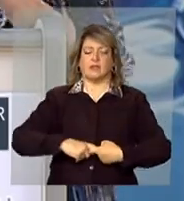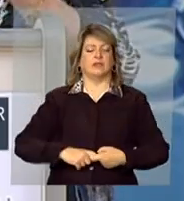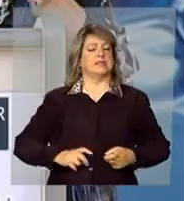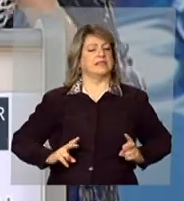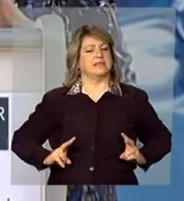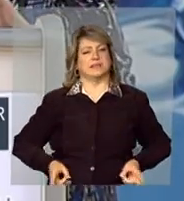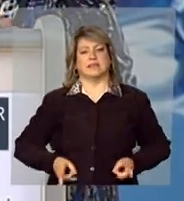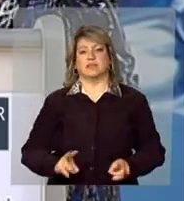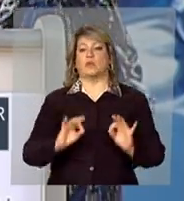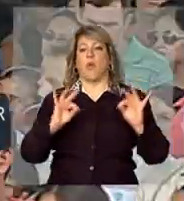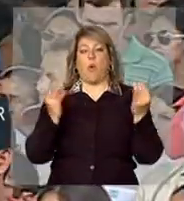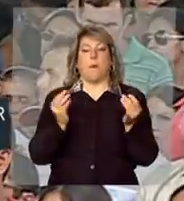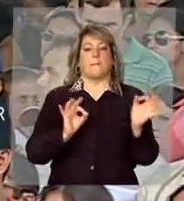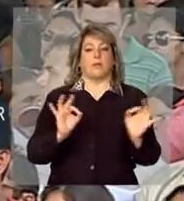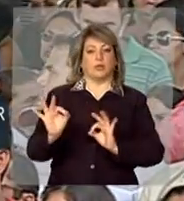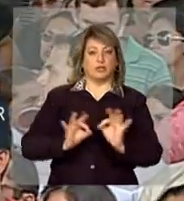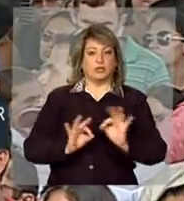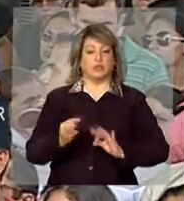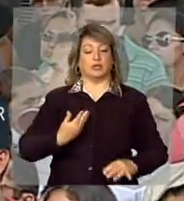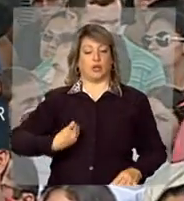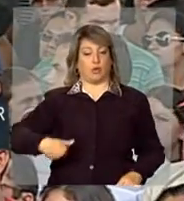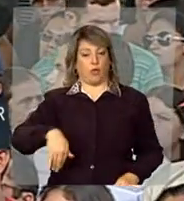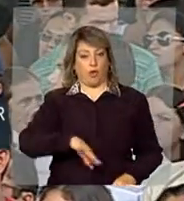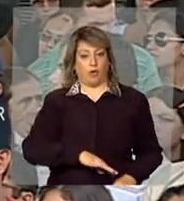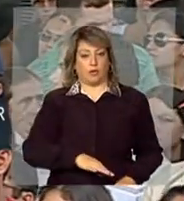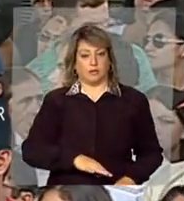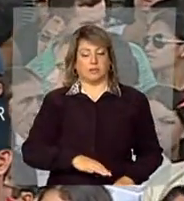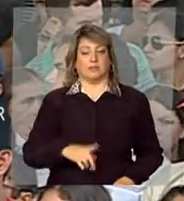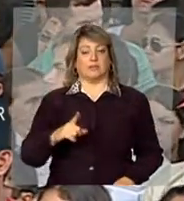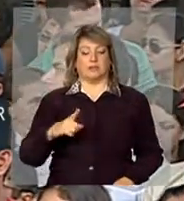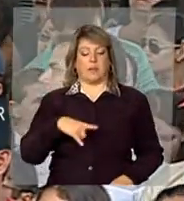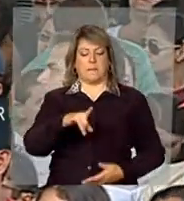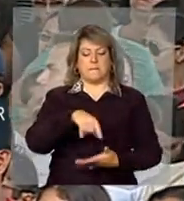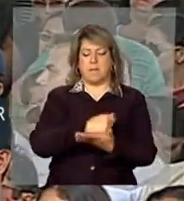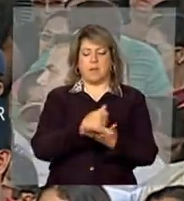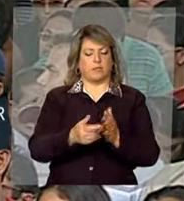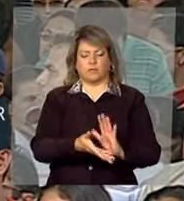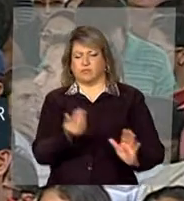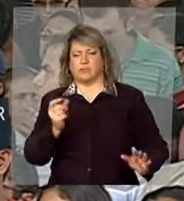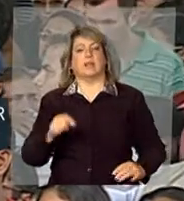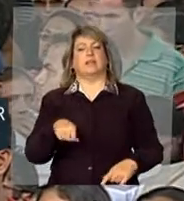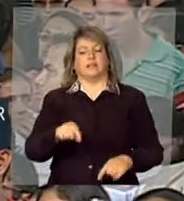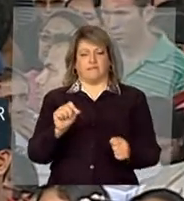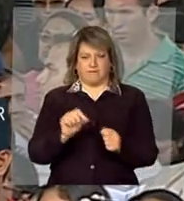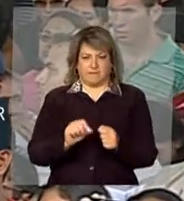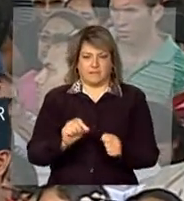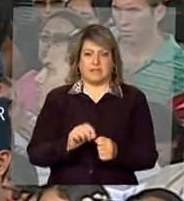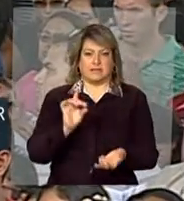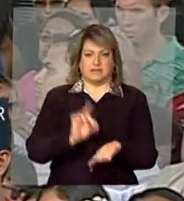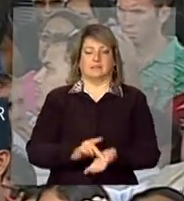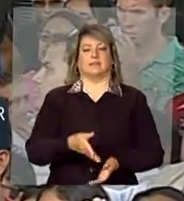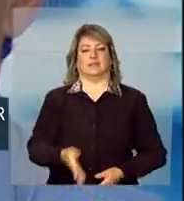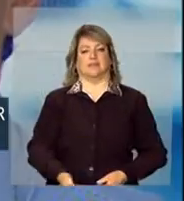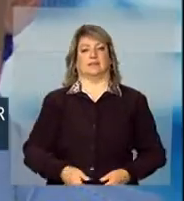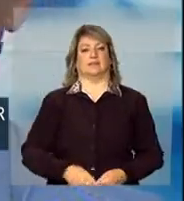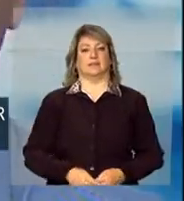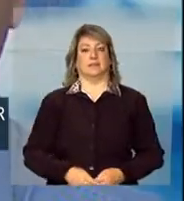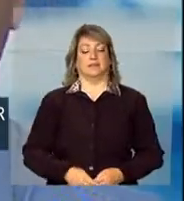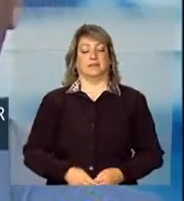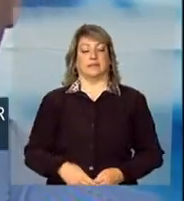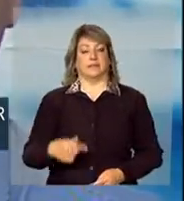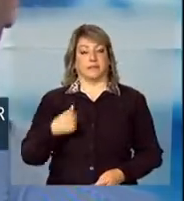todos os projetos que nós tirarmos do papel e tornarmos realidade. Eu